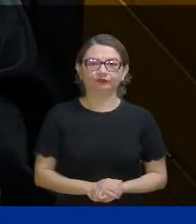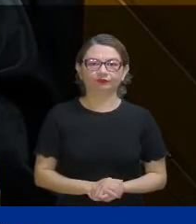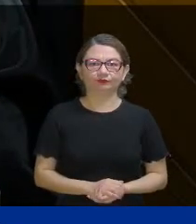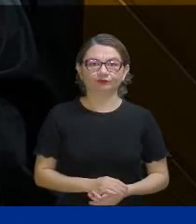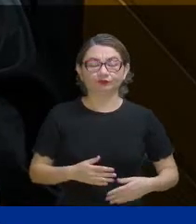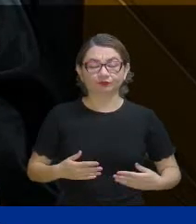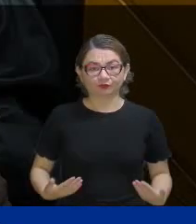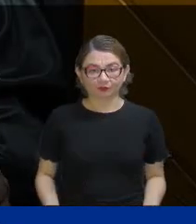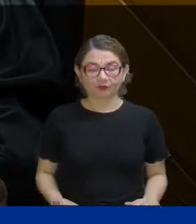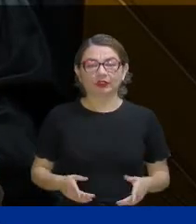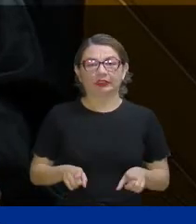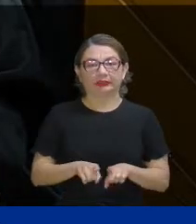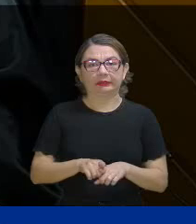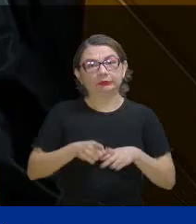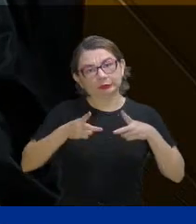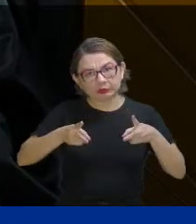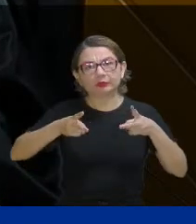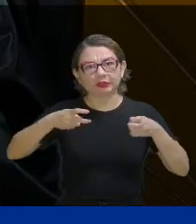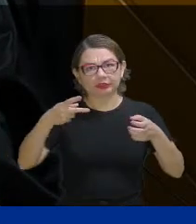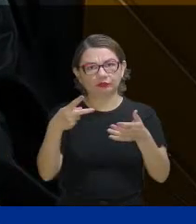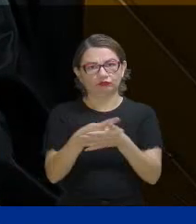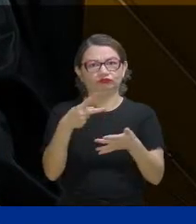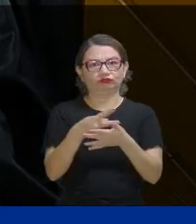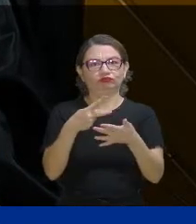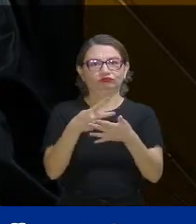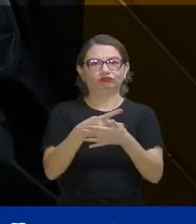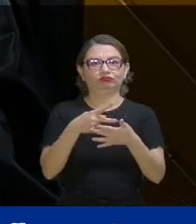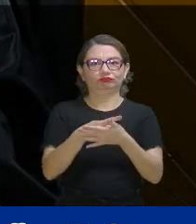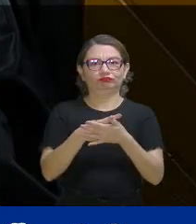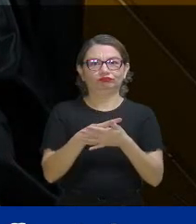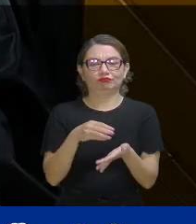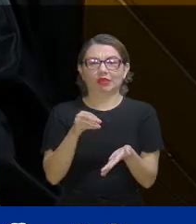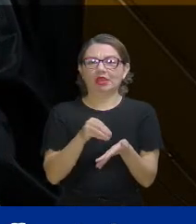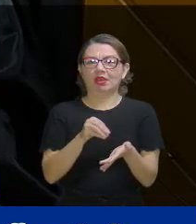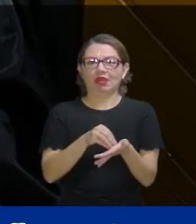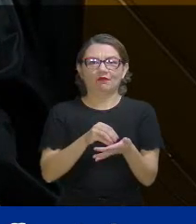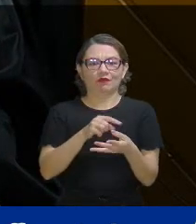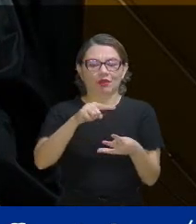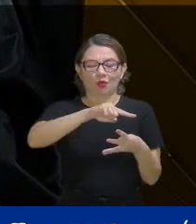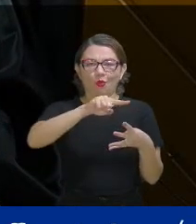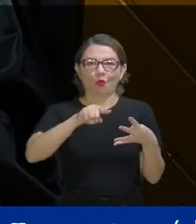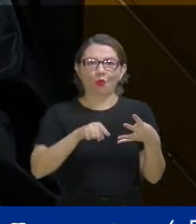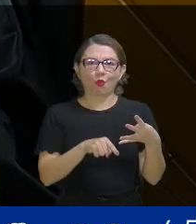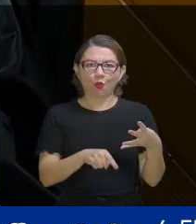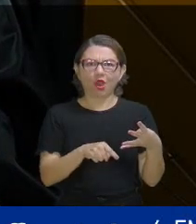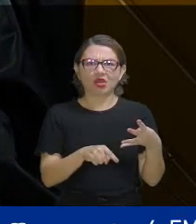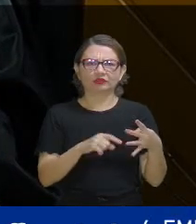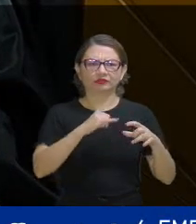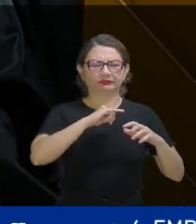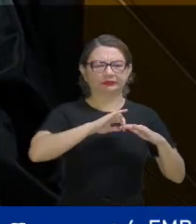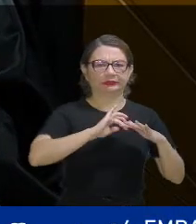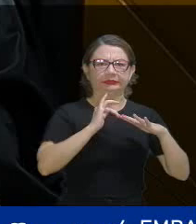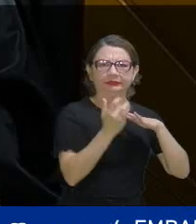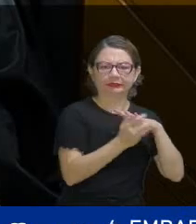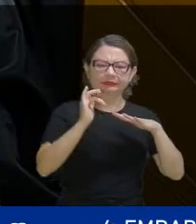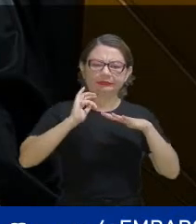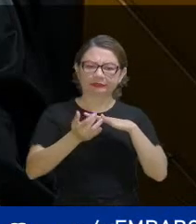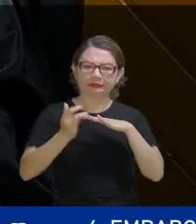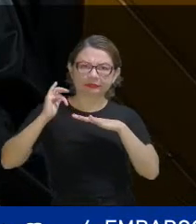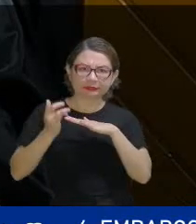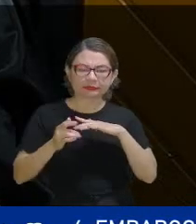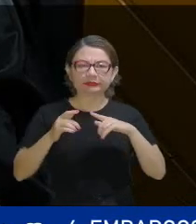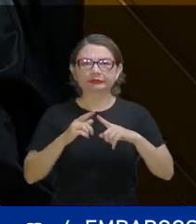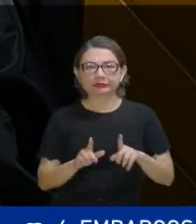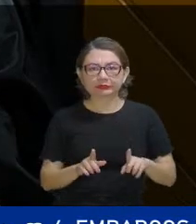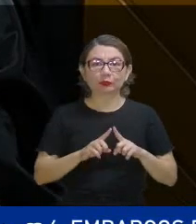No presente caso, reconheço a irregularidade, pois a omissão em 4 plataformas comprometeu a fiscalização,